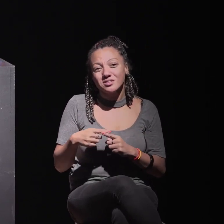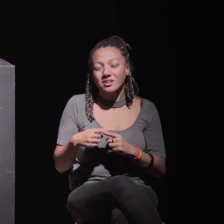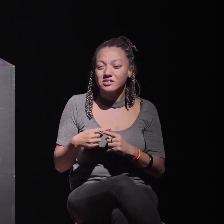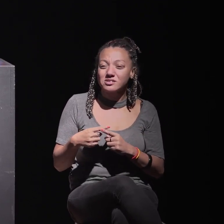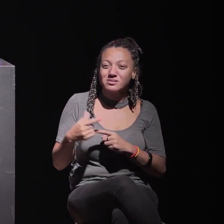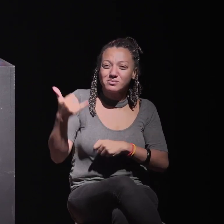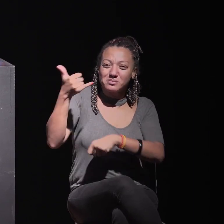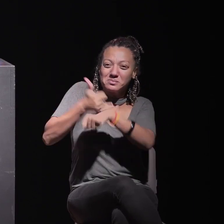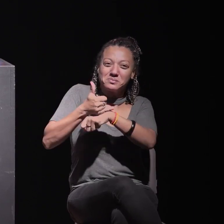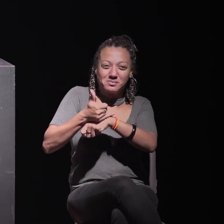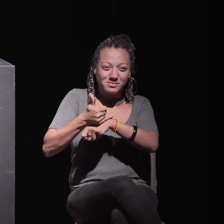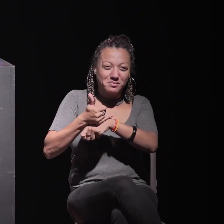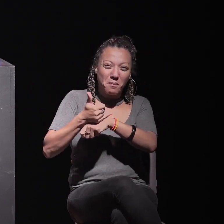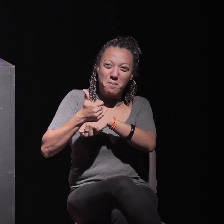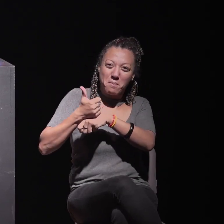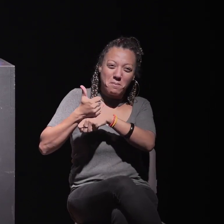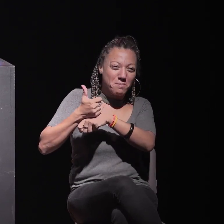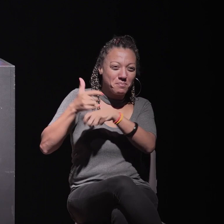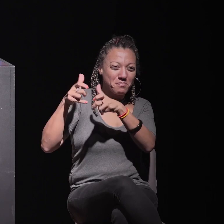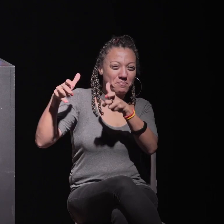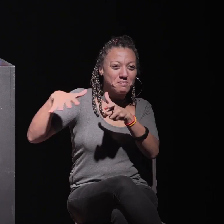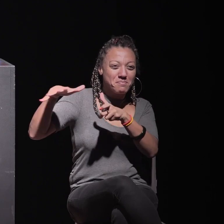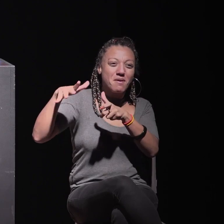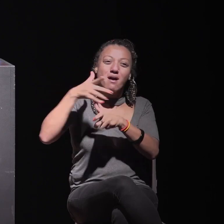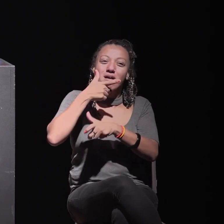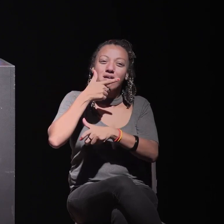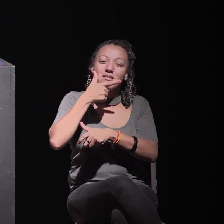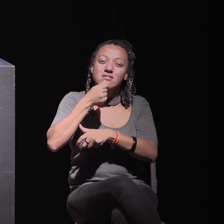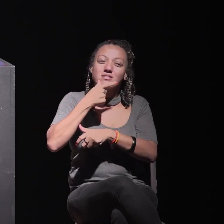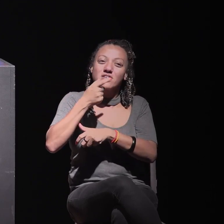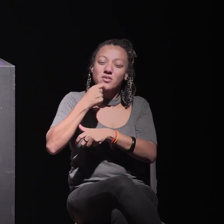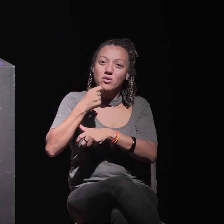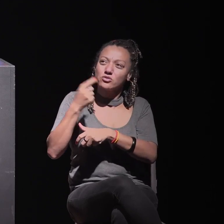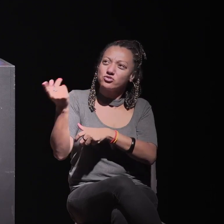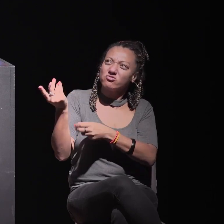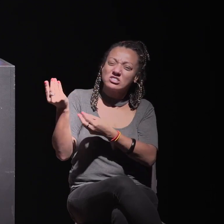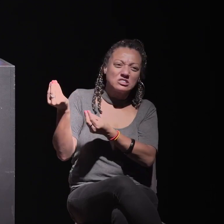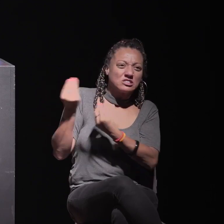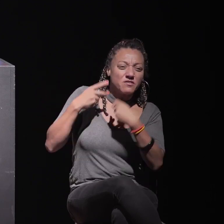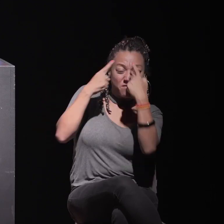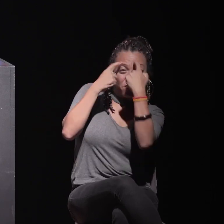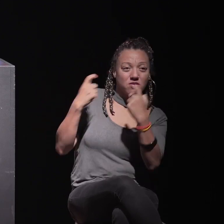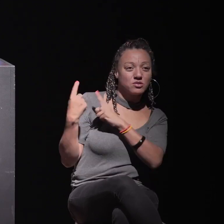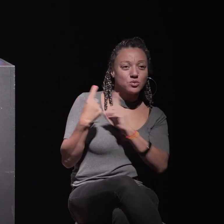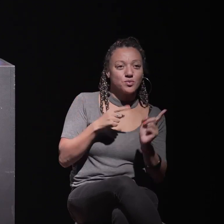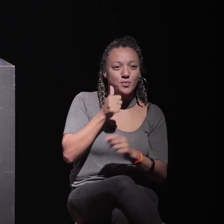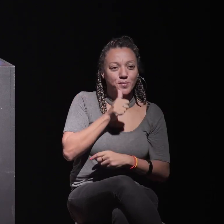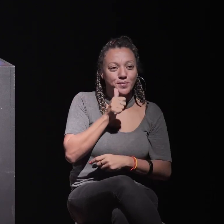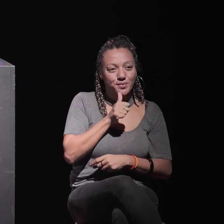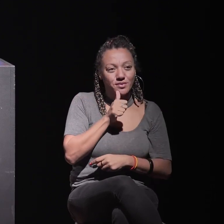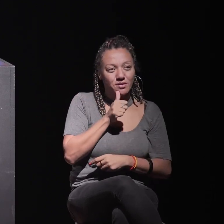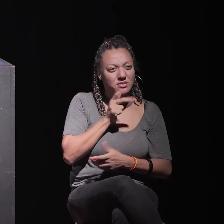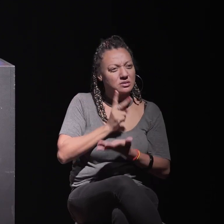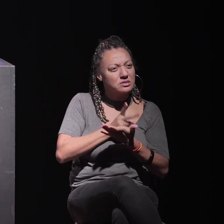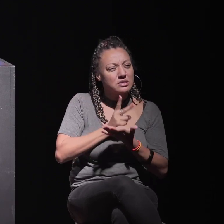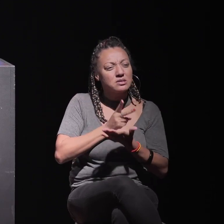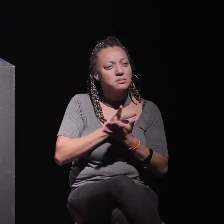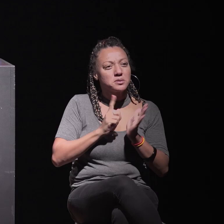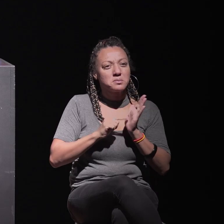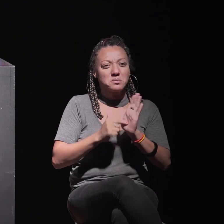na forma de violência contra as mulheres, que toma o mundo público com cada vez mais expressões de